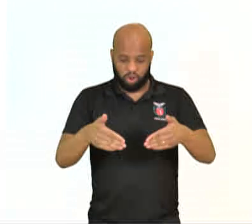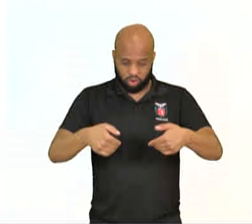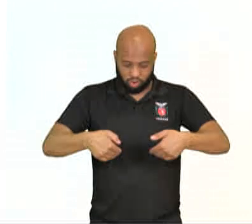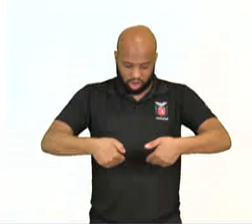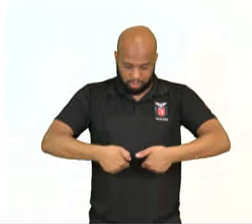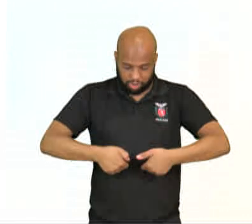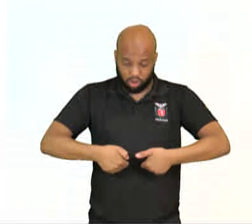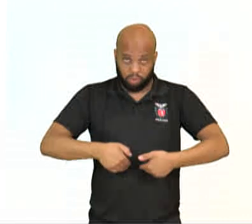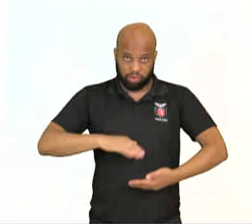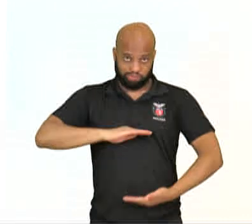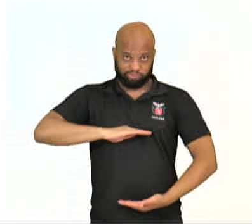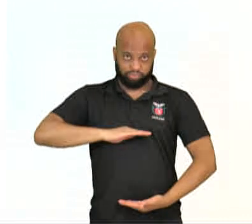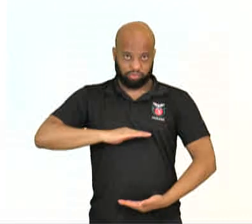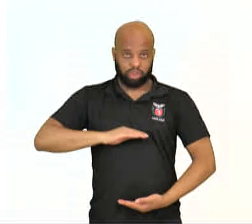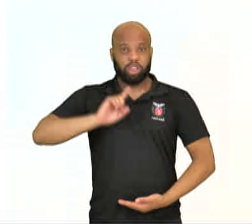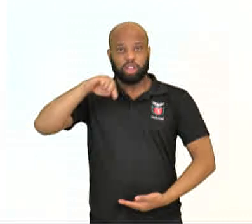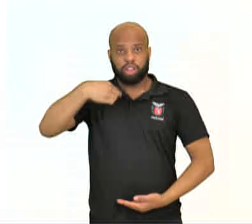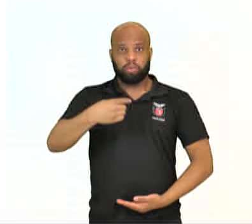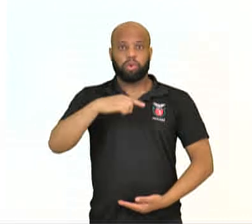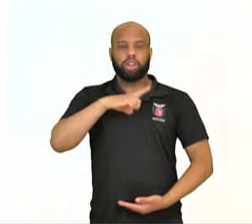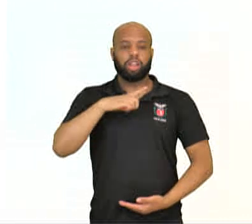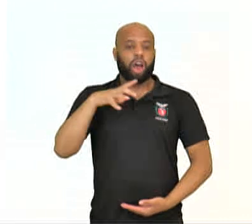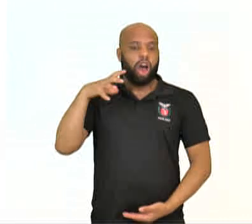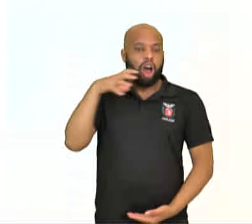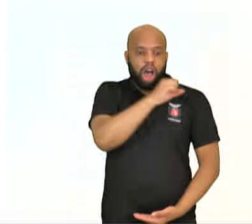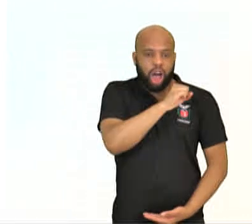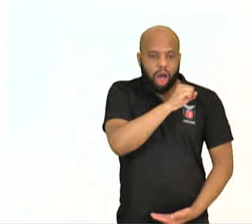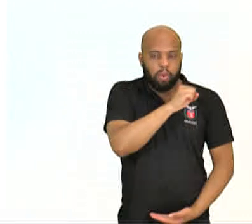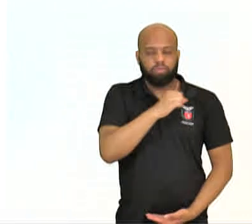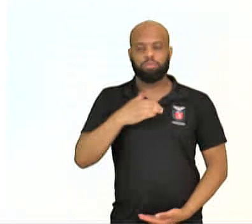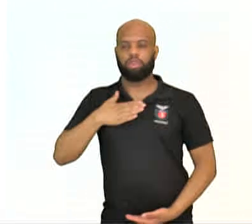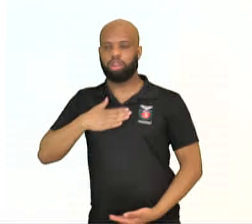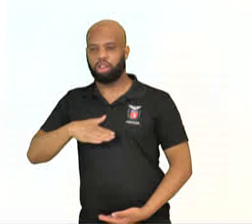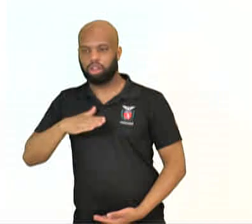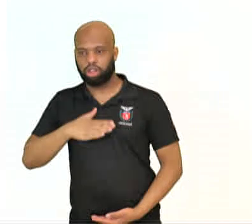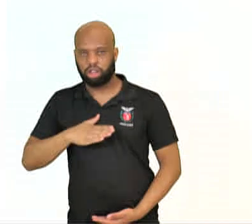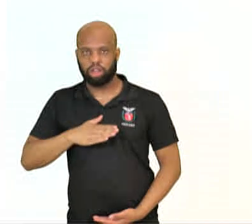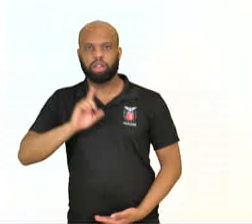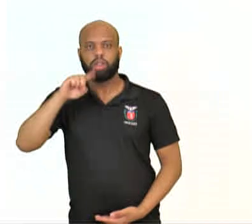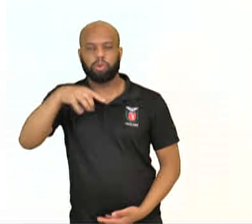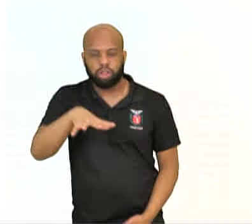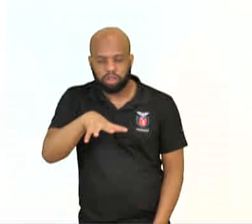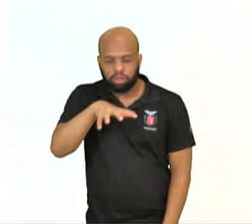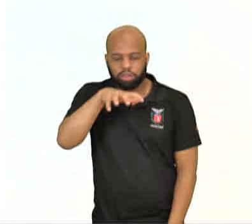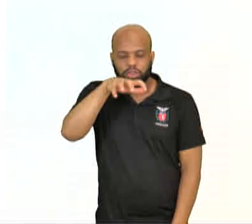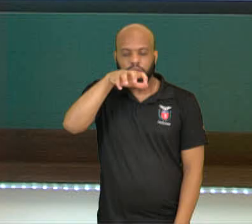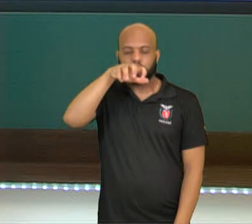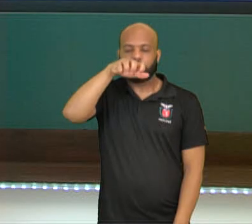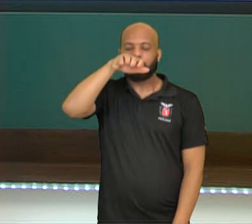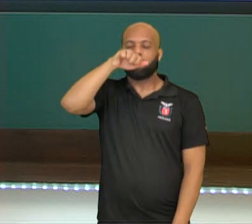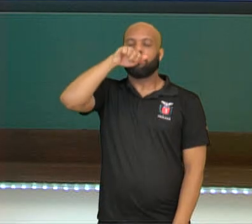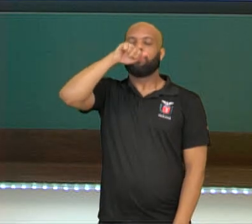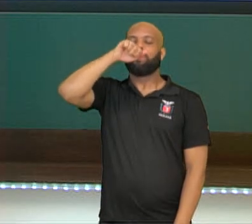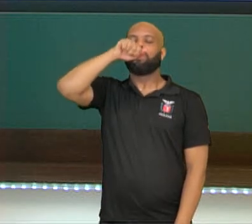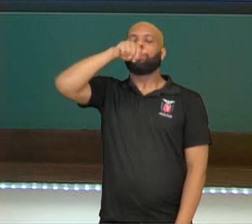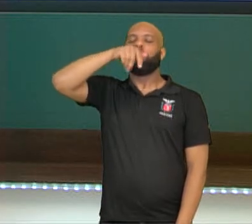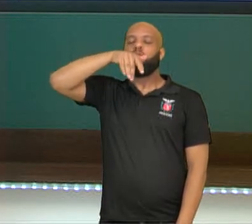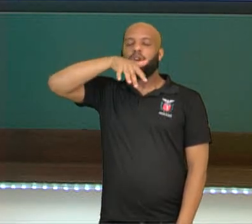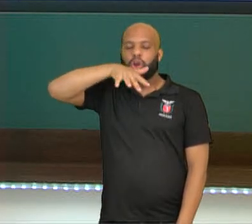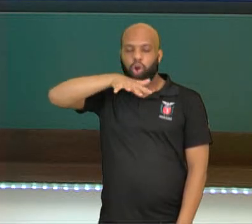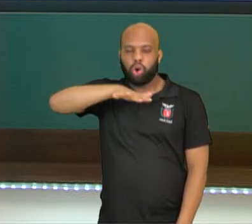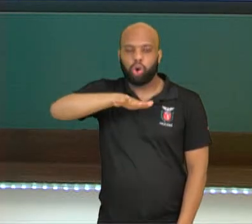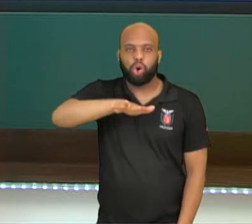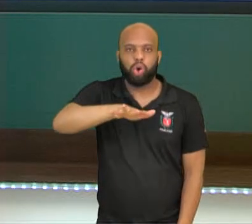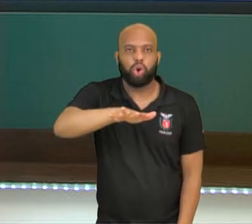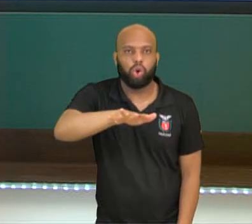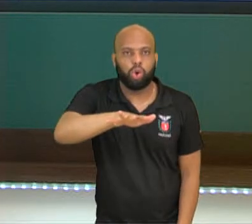tórax, mais acelerada e depois mais lenta, e finalize com respirações mais profundas. Eu vou dar um tempinho para vocês